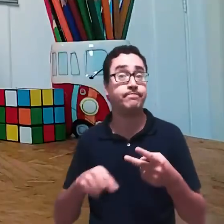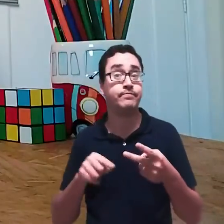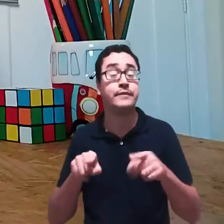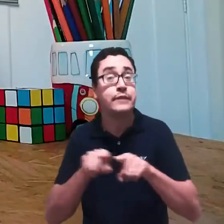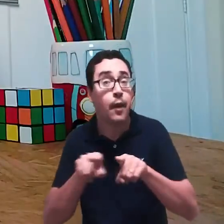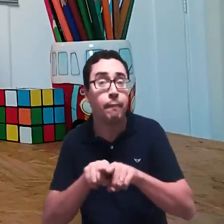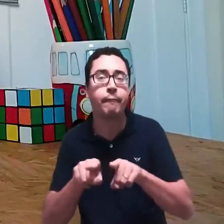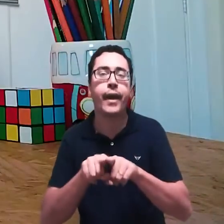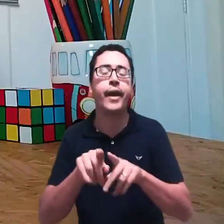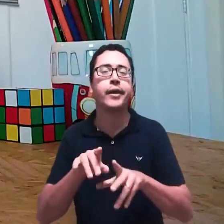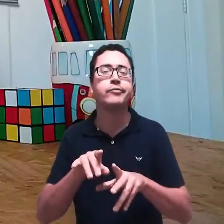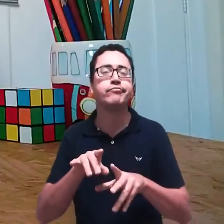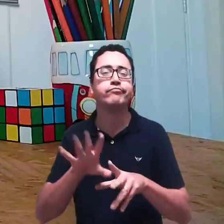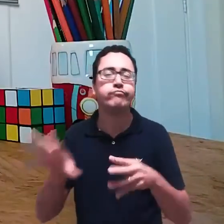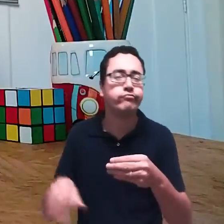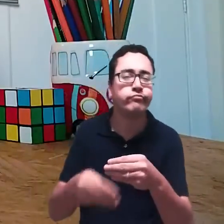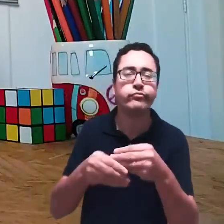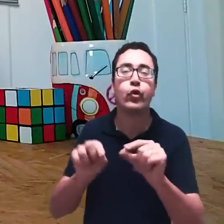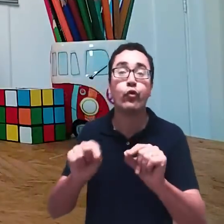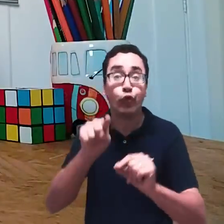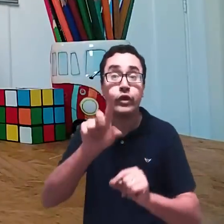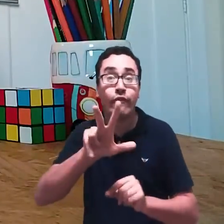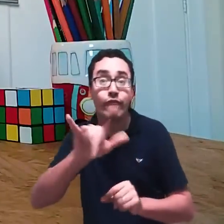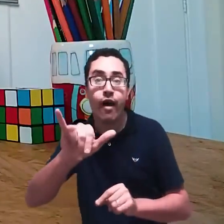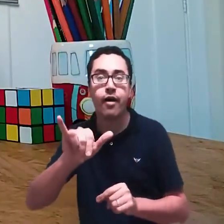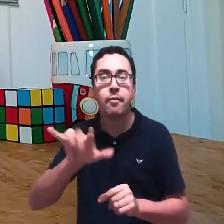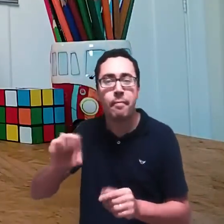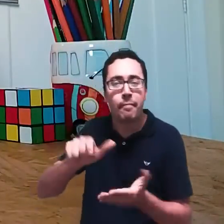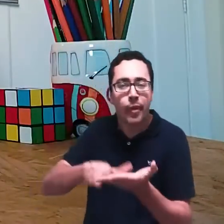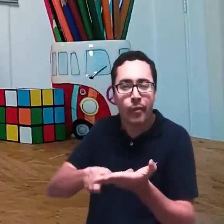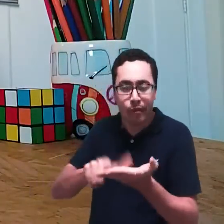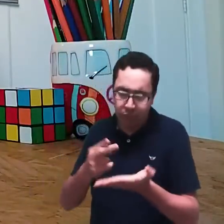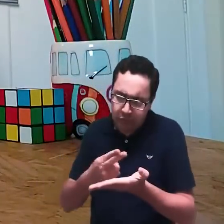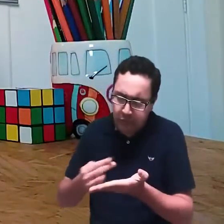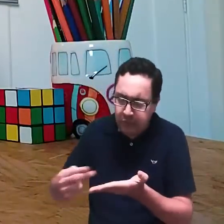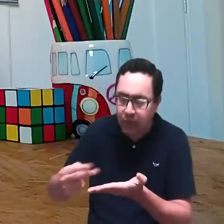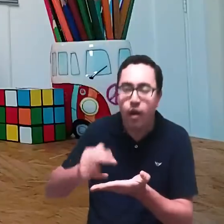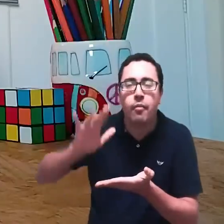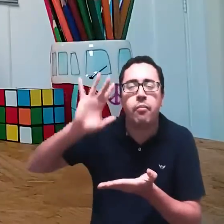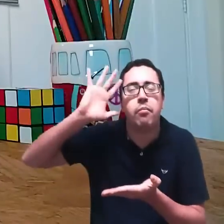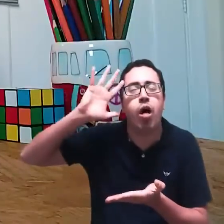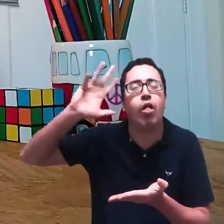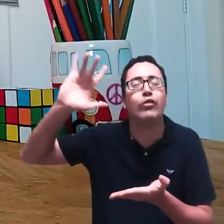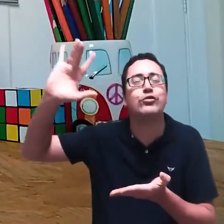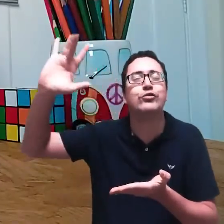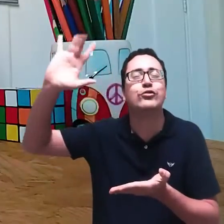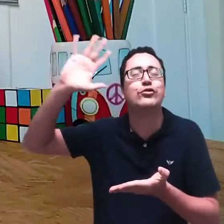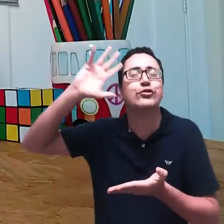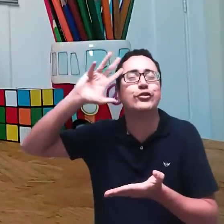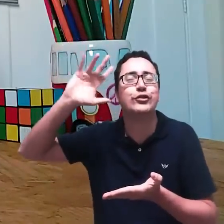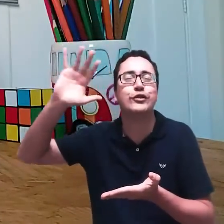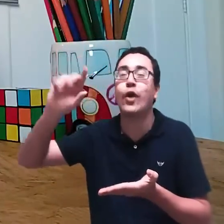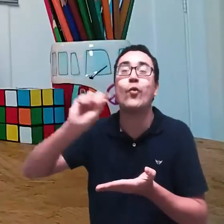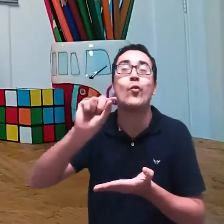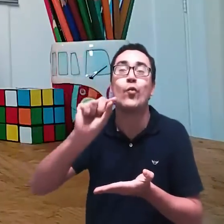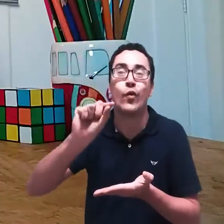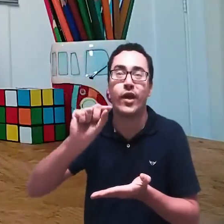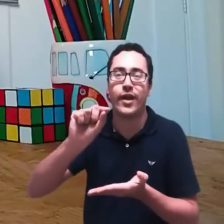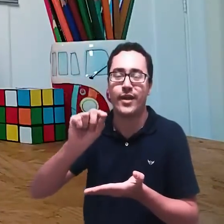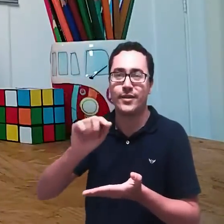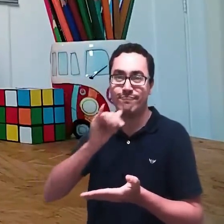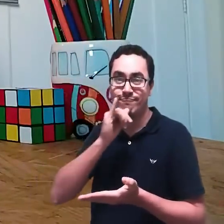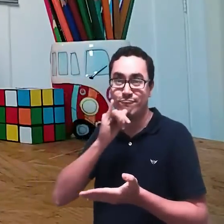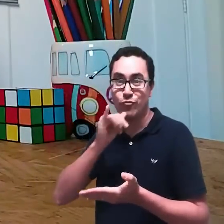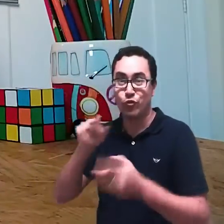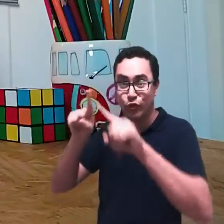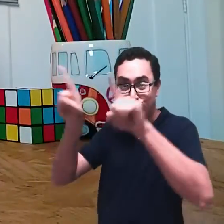imaginação. Vocês vão imaginar aquilo que vocês gostariam de ver quando olhassem para